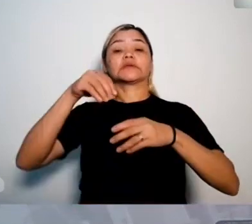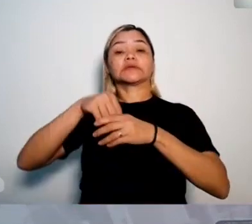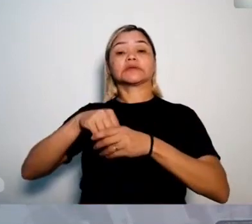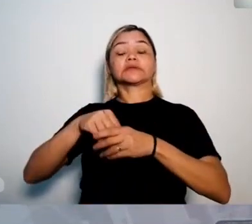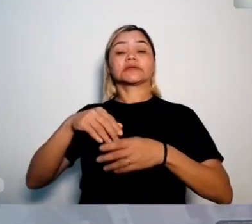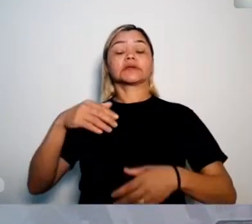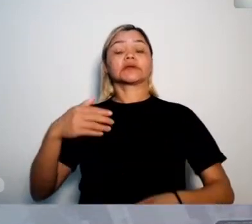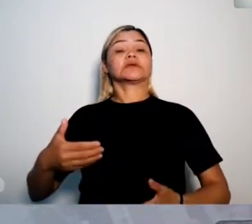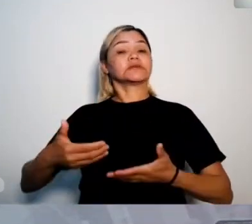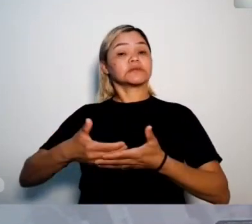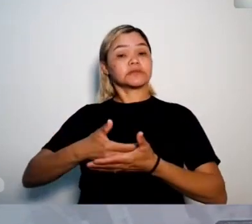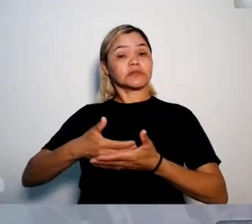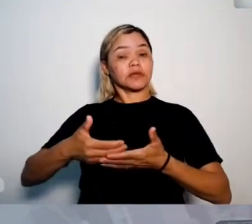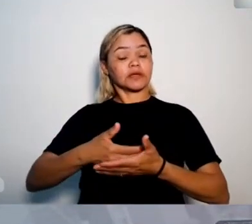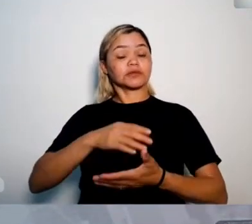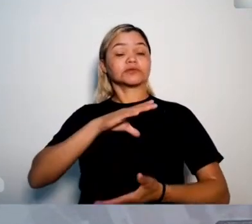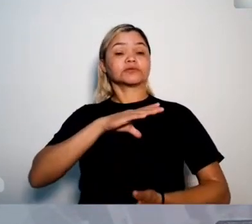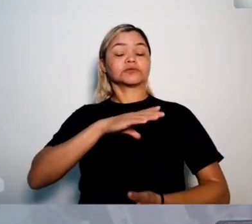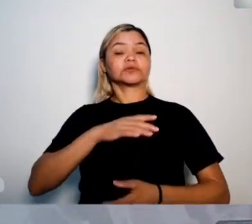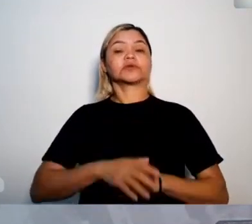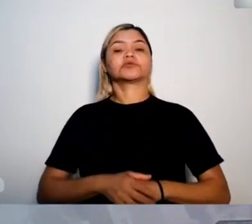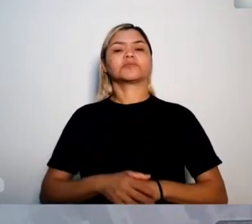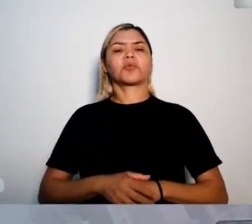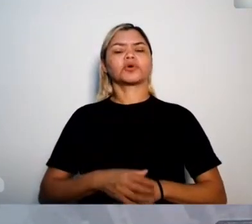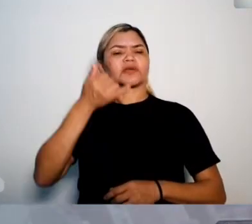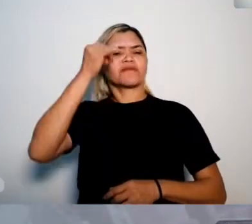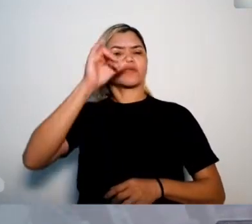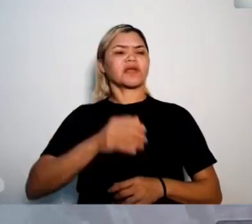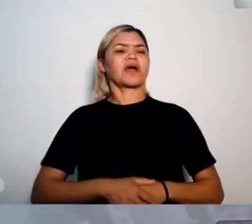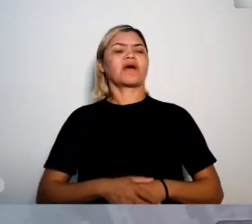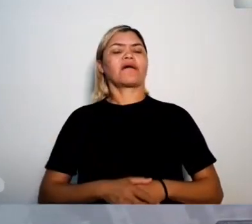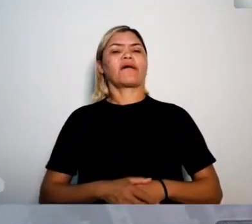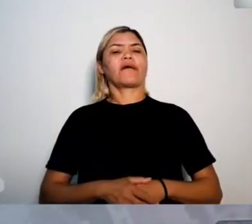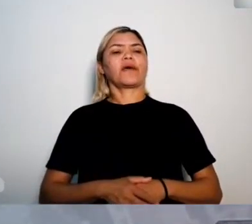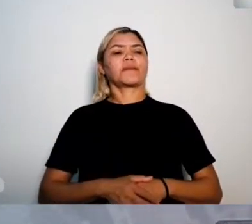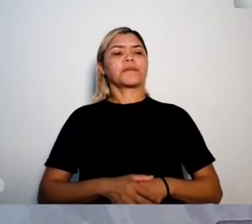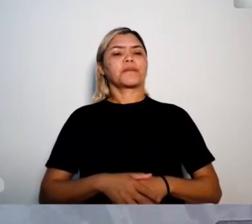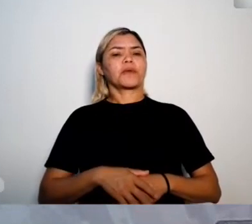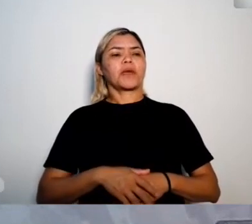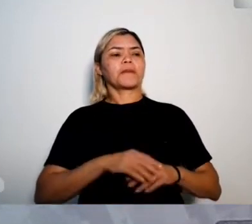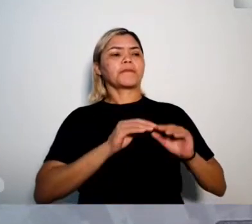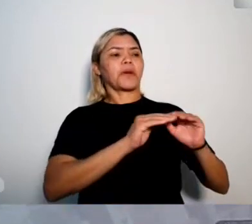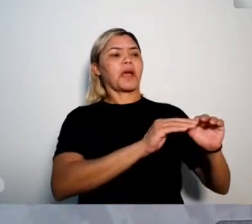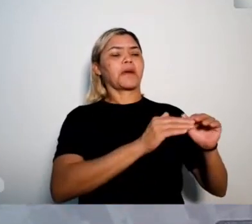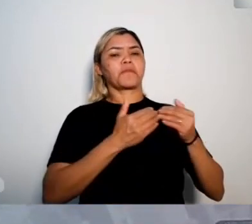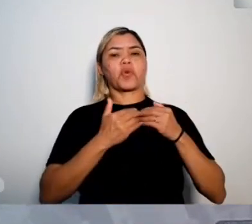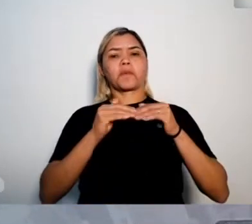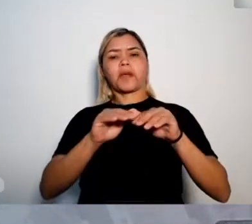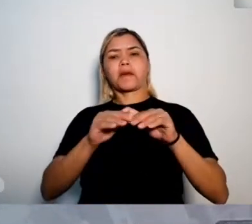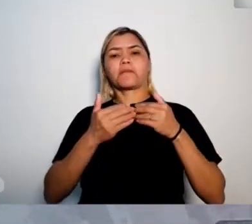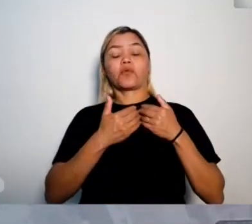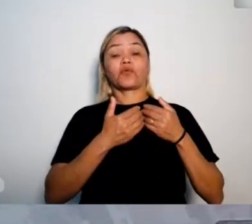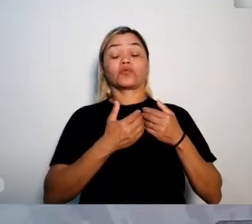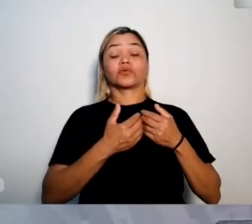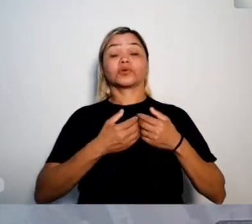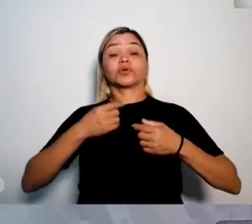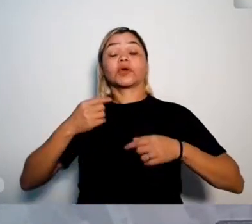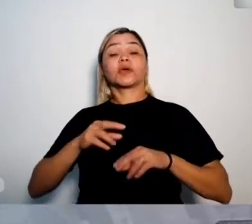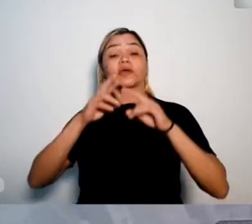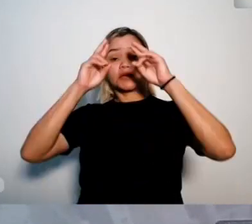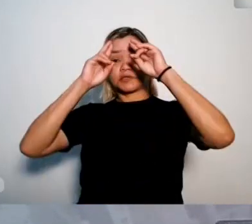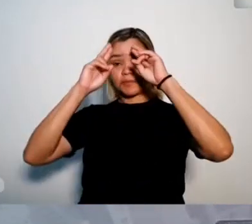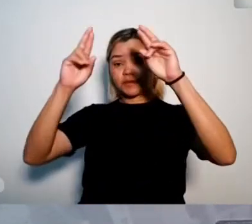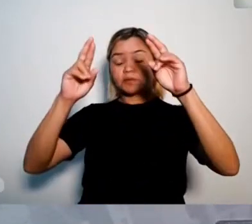possa, quem sabe, se alfinetar menos, a gente possa discutir um pouco mais a questão meritória, respeitar um pouco mais